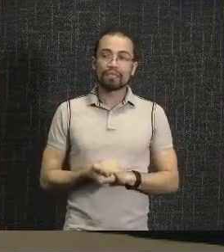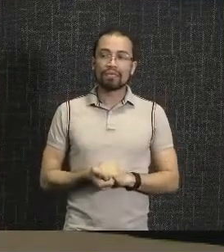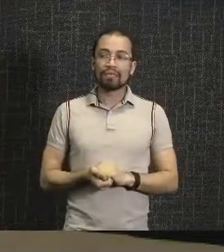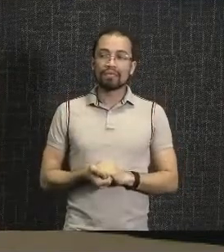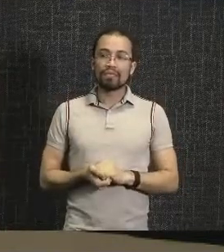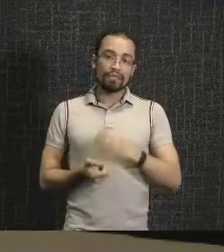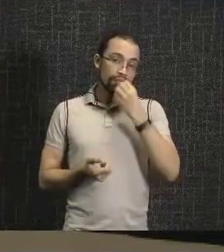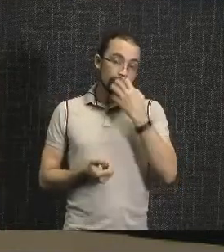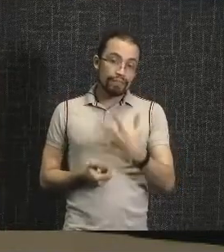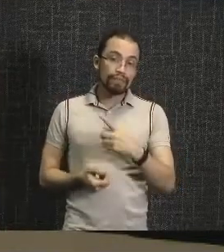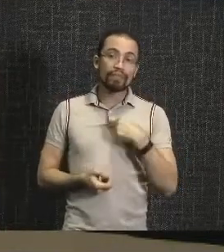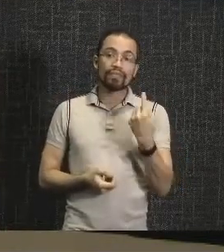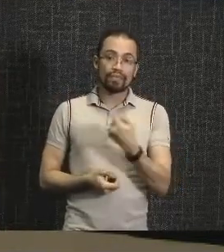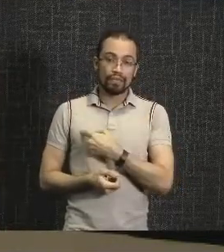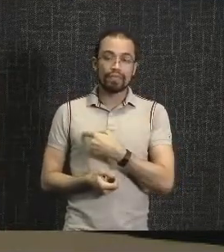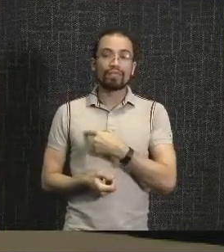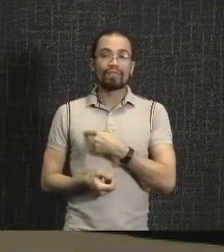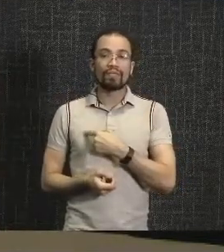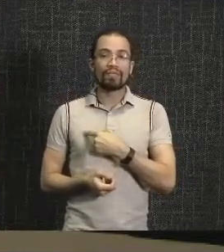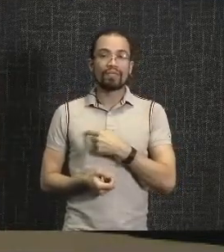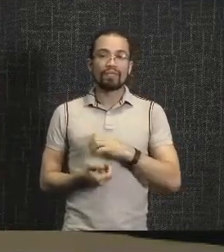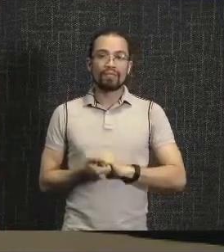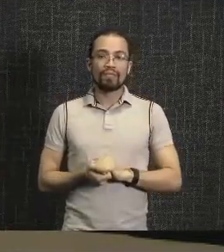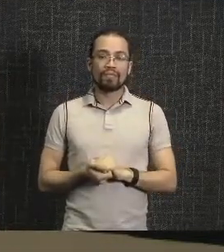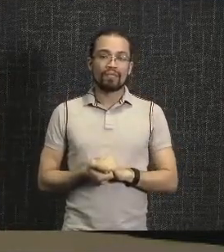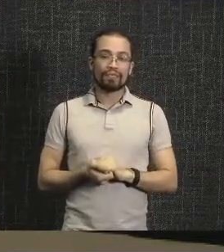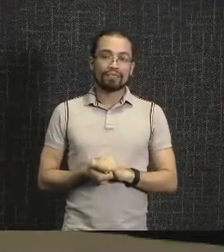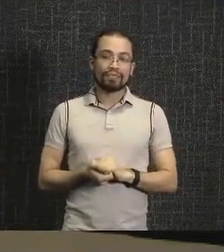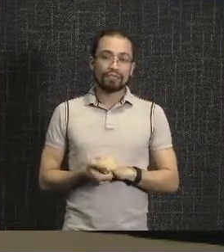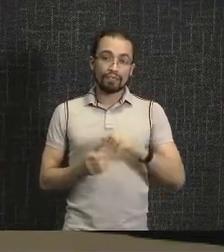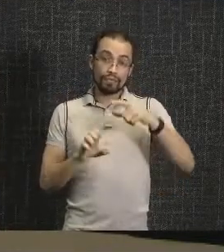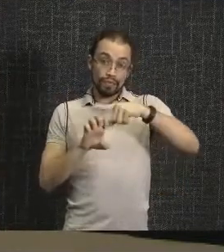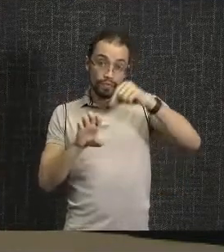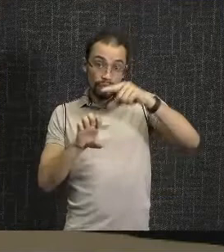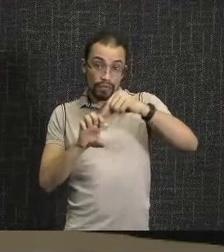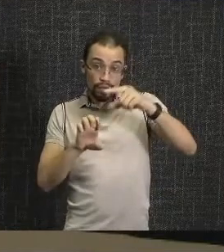nossos empreendedores, empresários que estão nos assistindo.